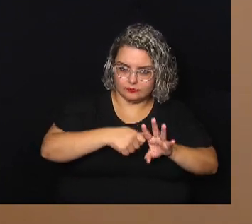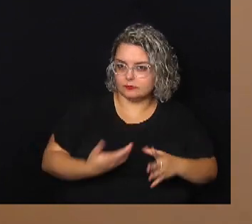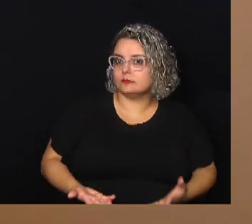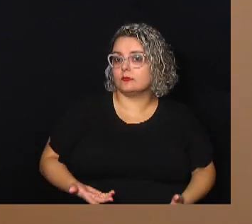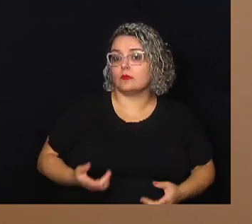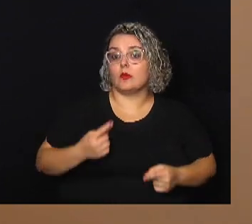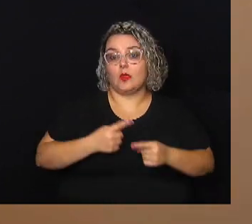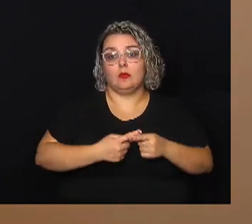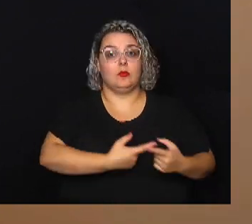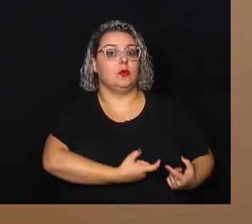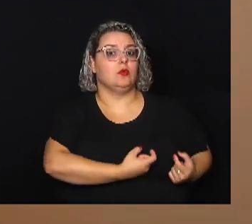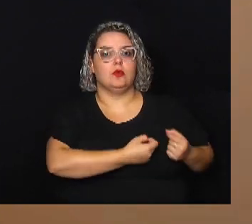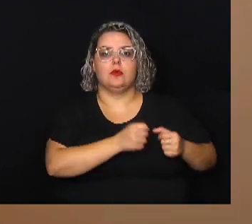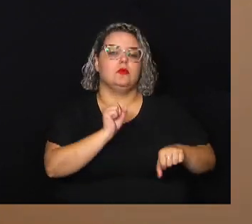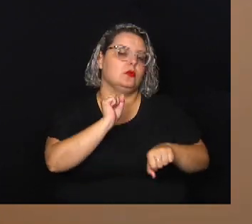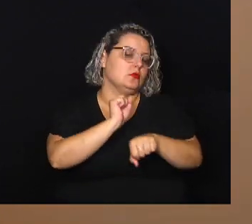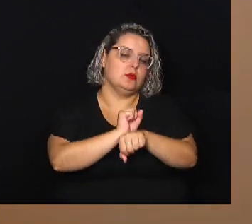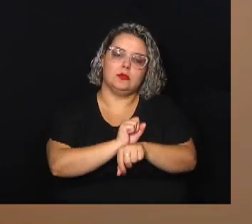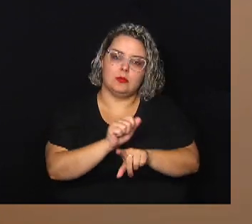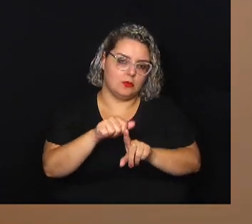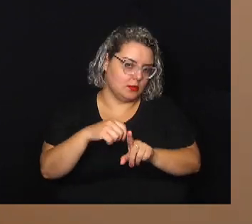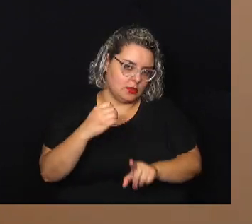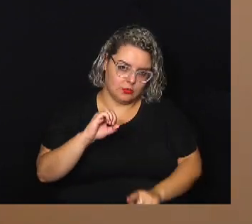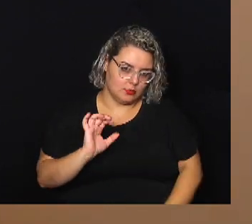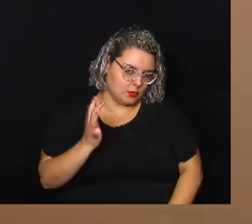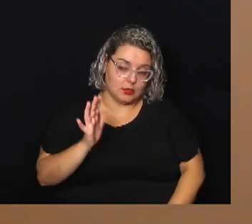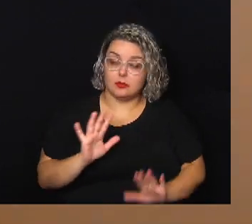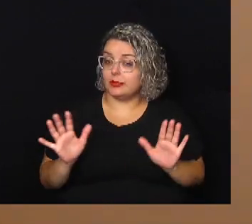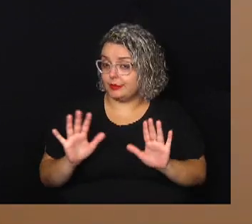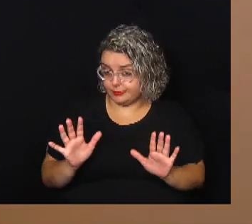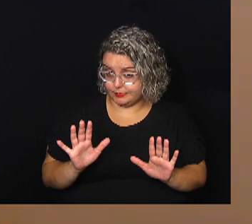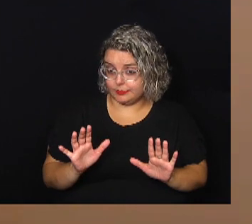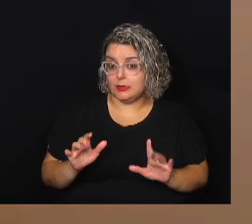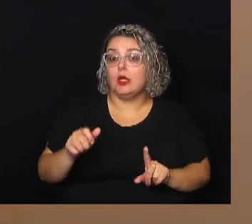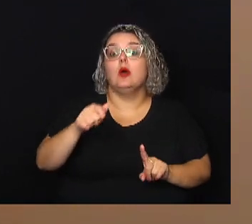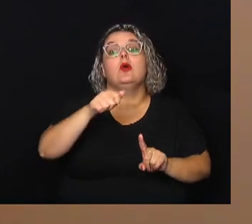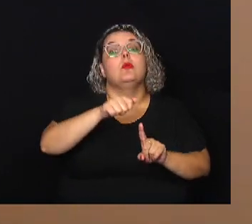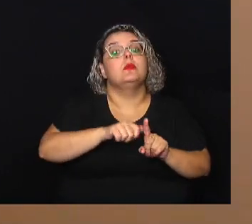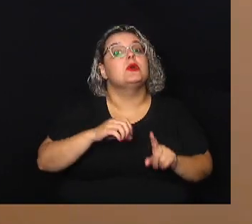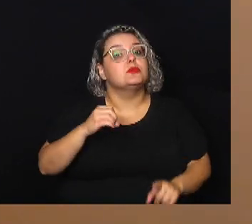de mama não espera outubro para aparecer. Outubro é o mês de conscientização.